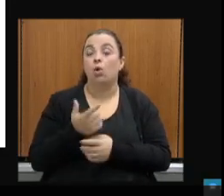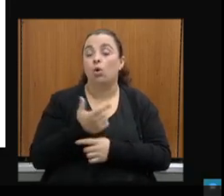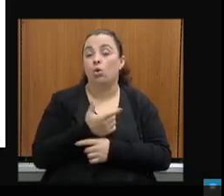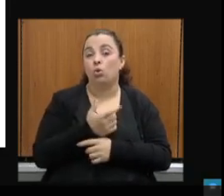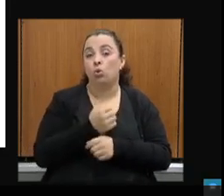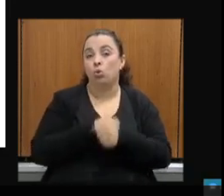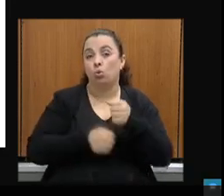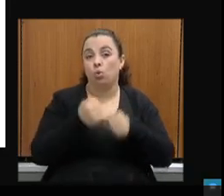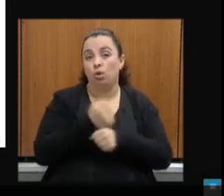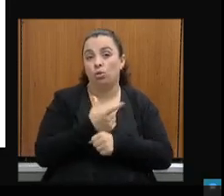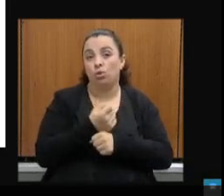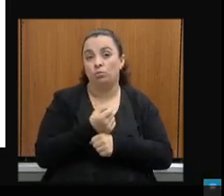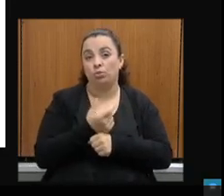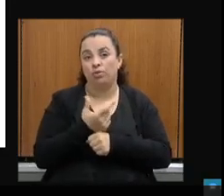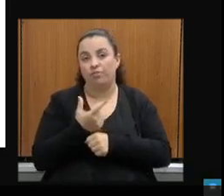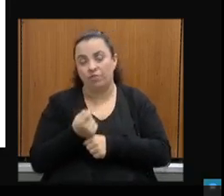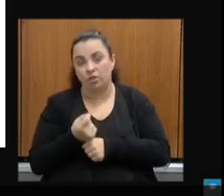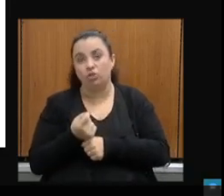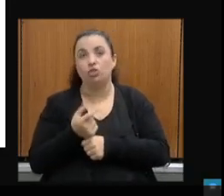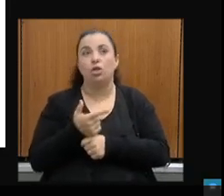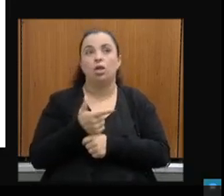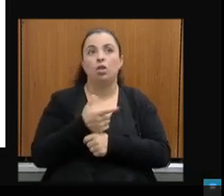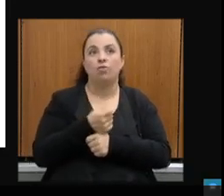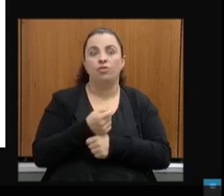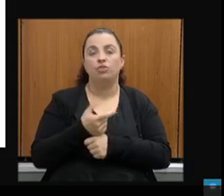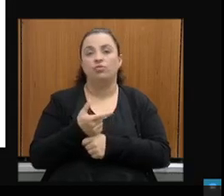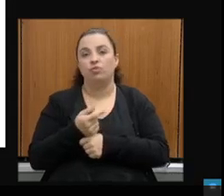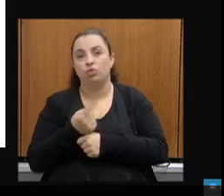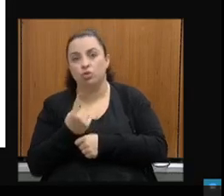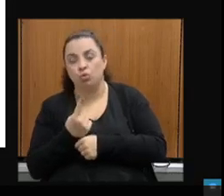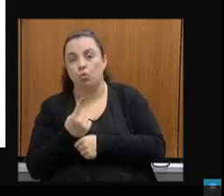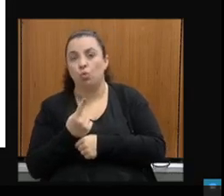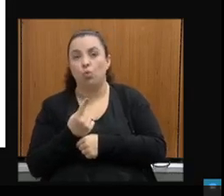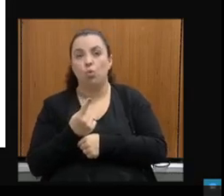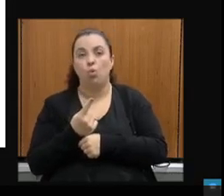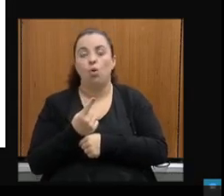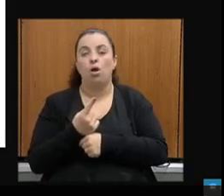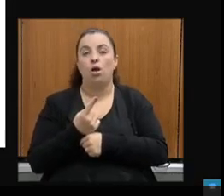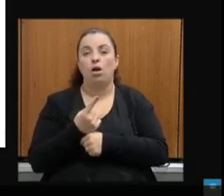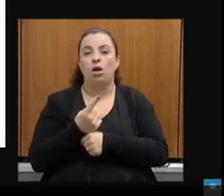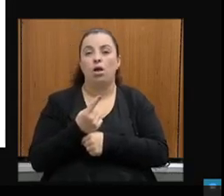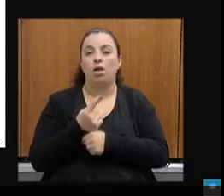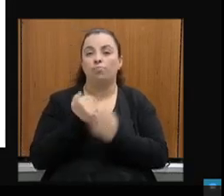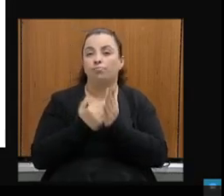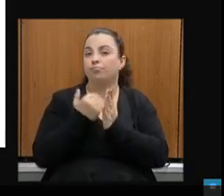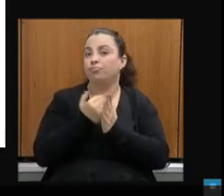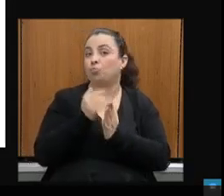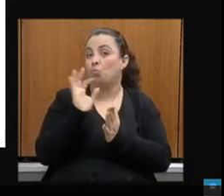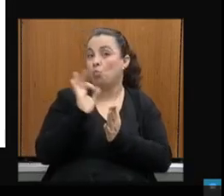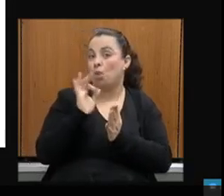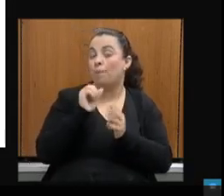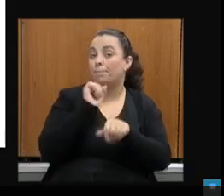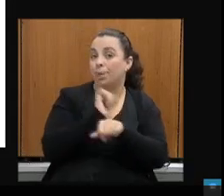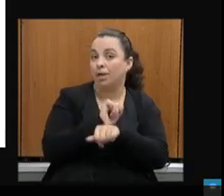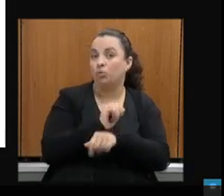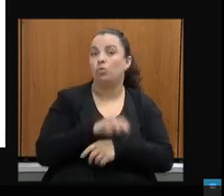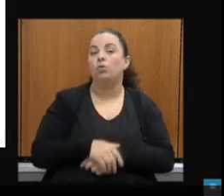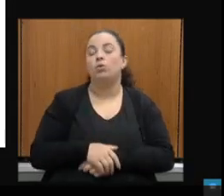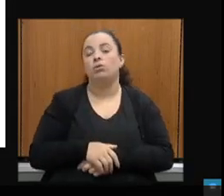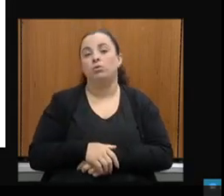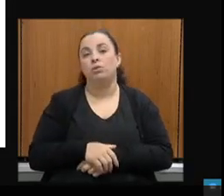2020 zero de reajuste em a e é 8,8 médio em 2022